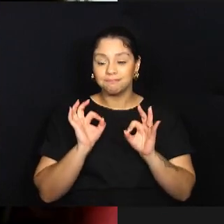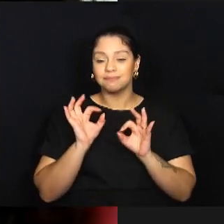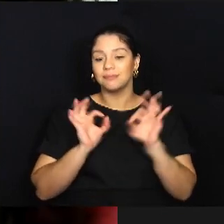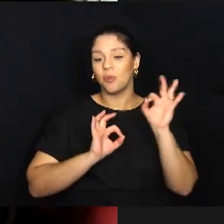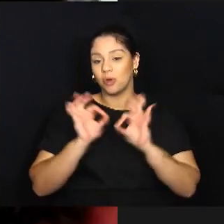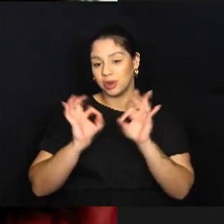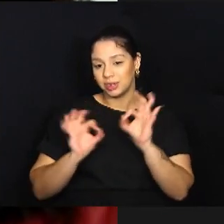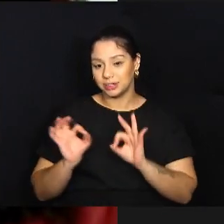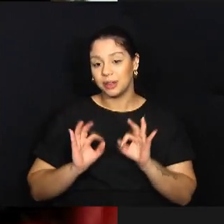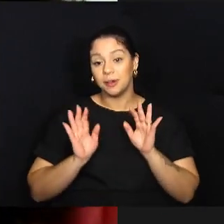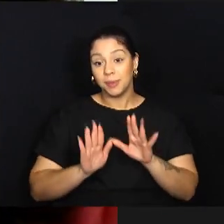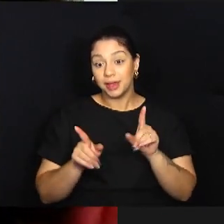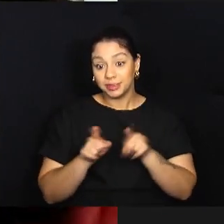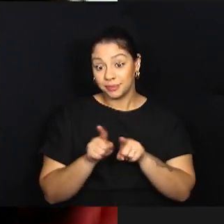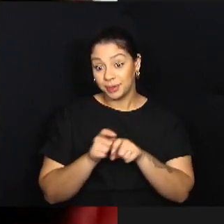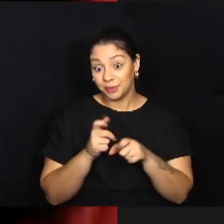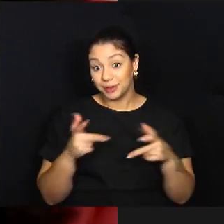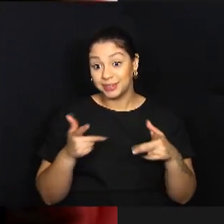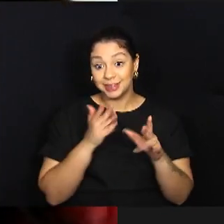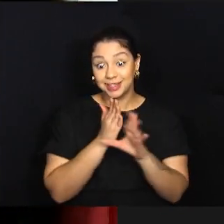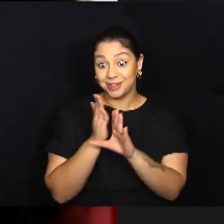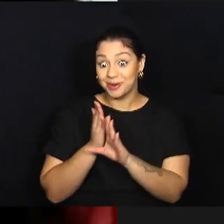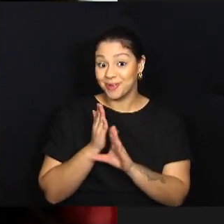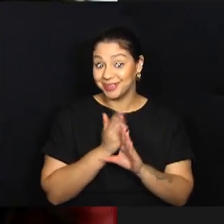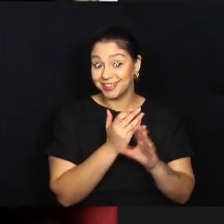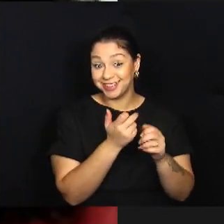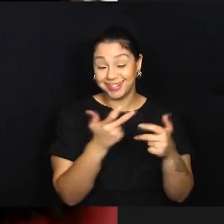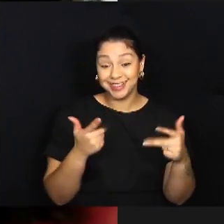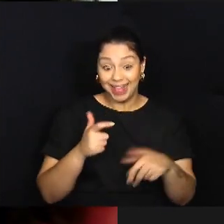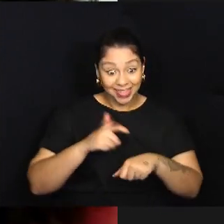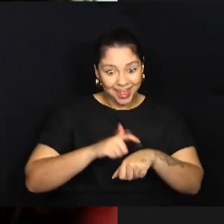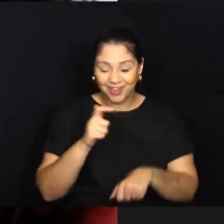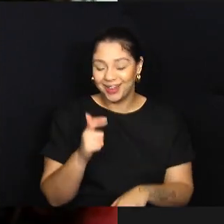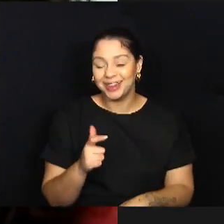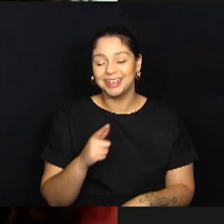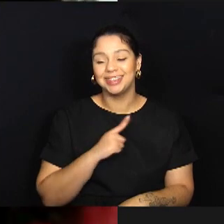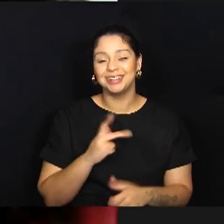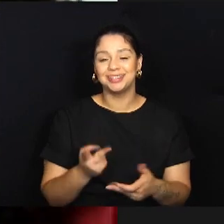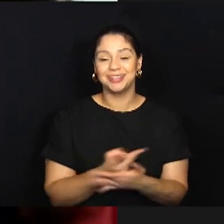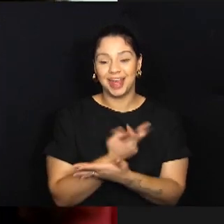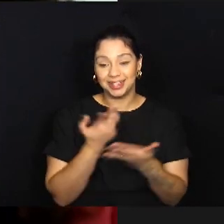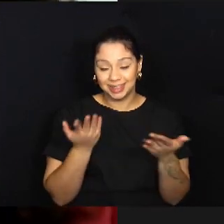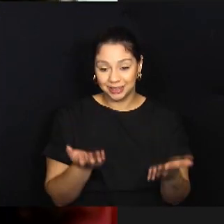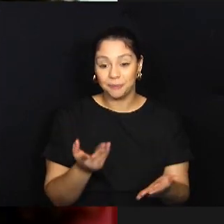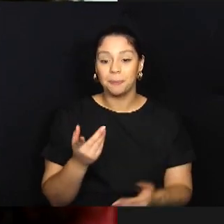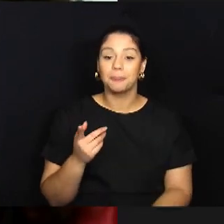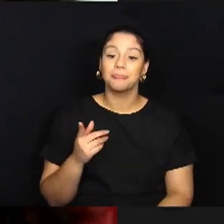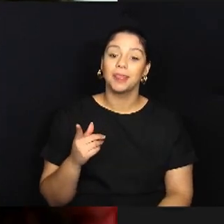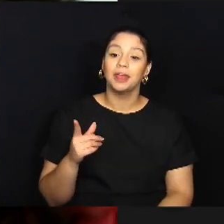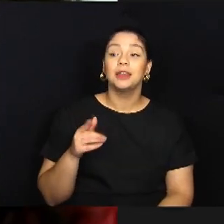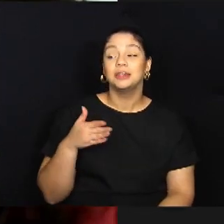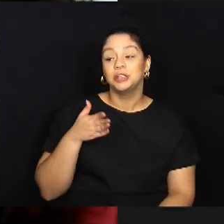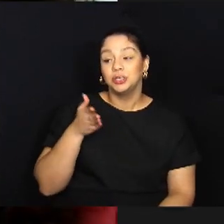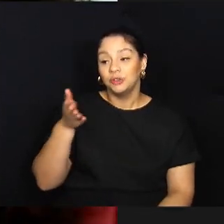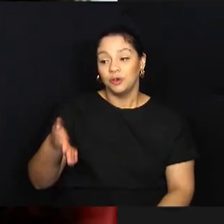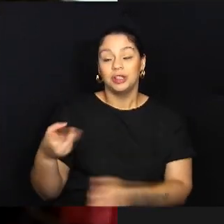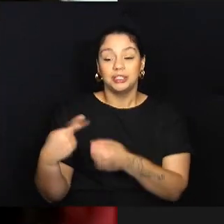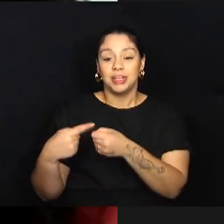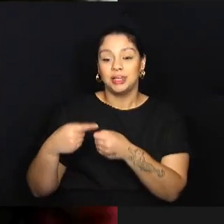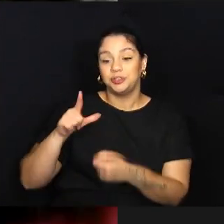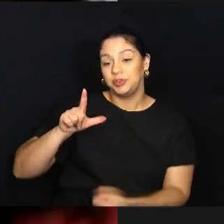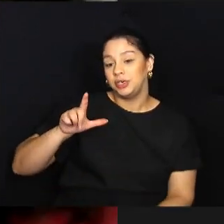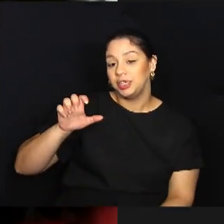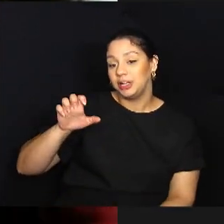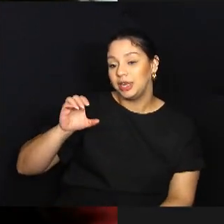também as coisas que, como ele fala, que a gente encontra pelo caminho, assim, que vão acontecendo. Então, a gente foi para Leopoldina, que é a cidade